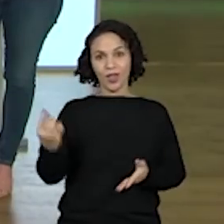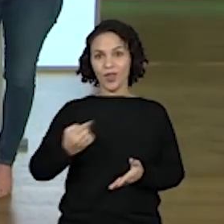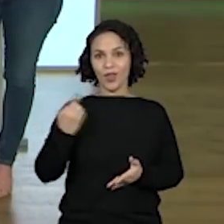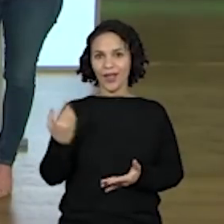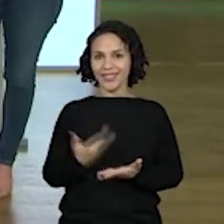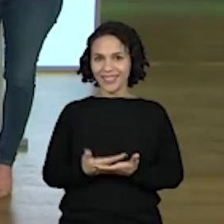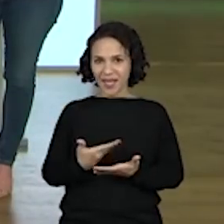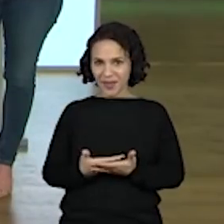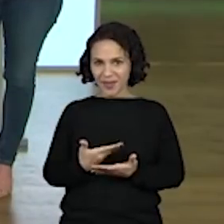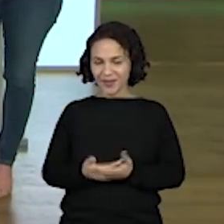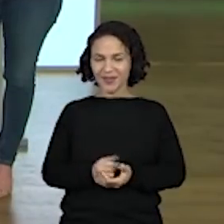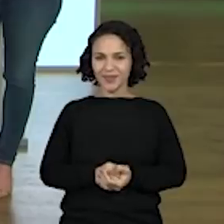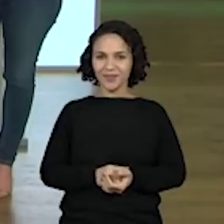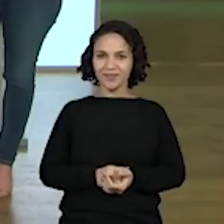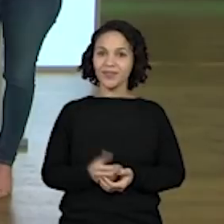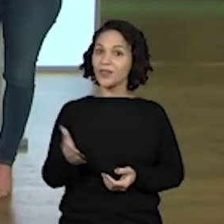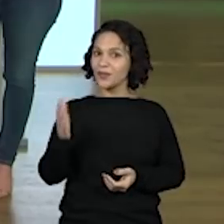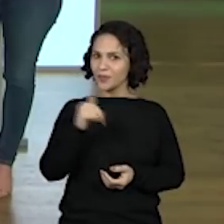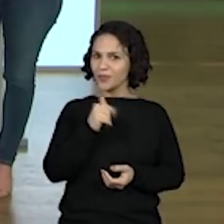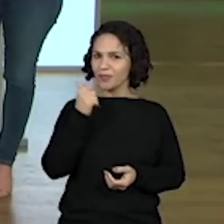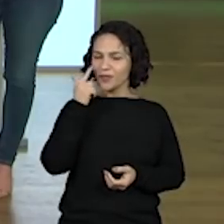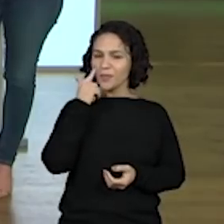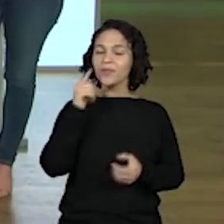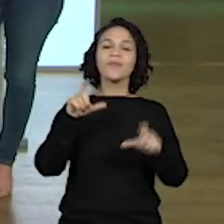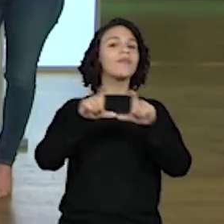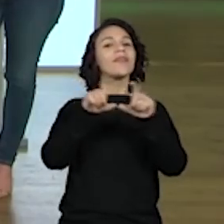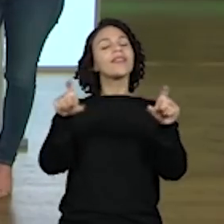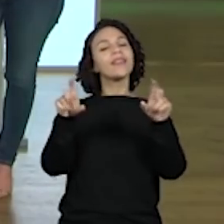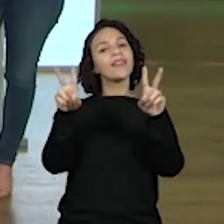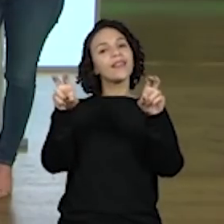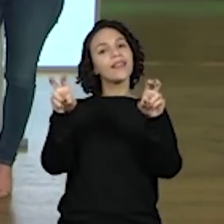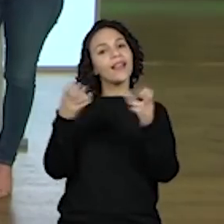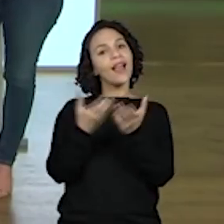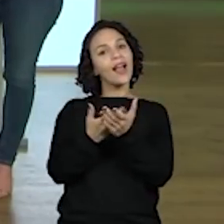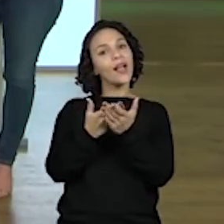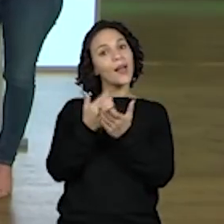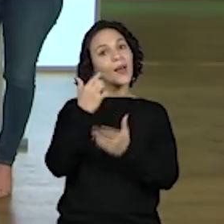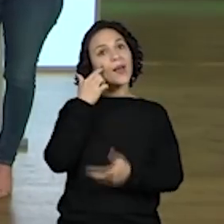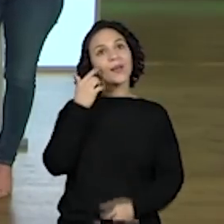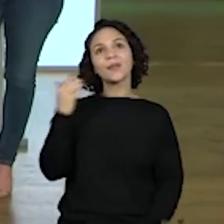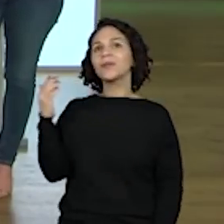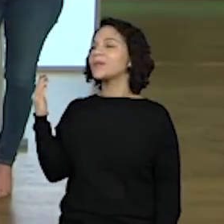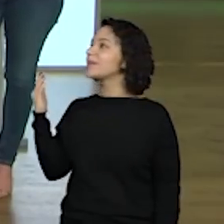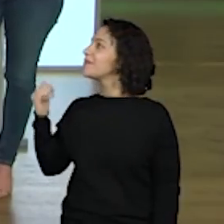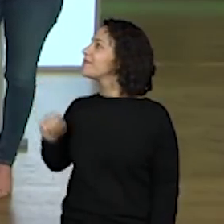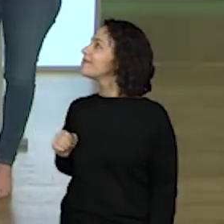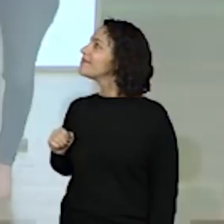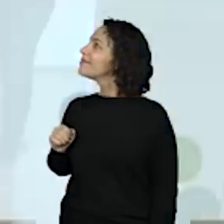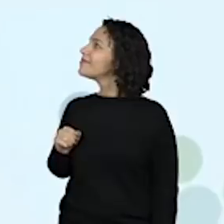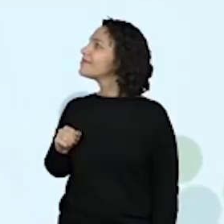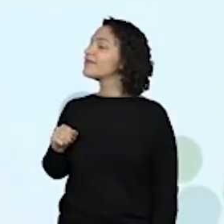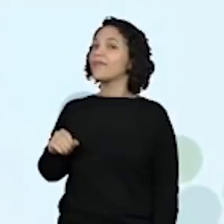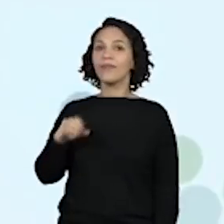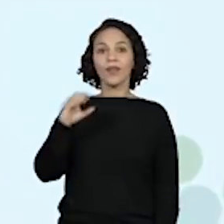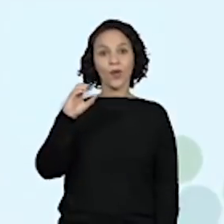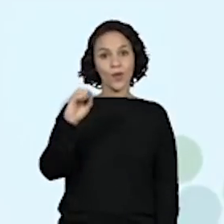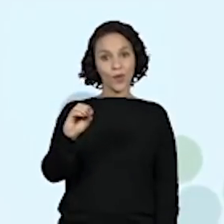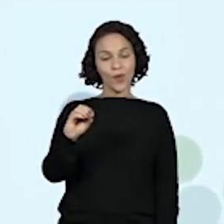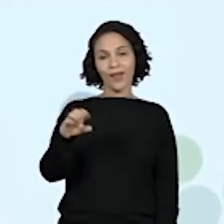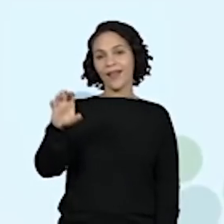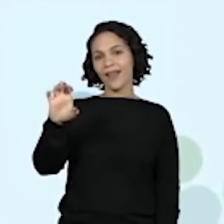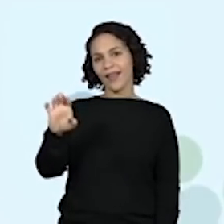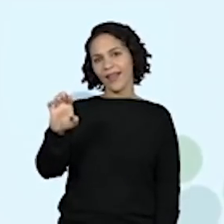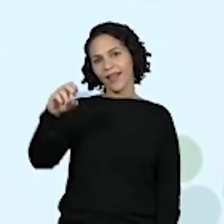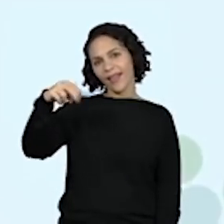essa aula. Vamos então, o título da aula, observem. O Encantado.